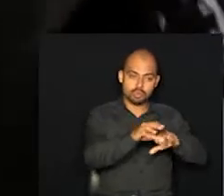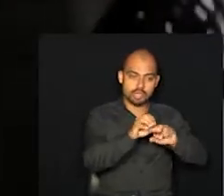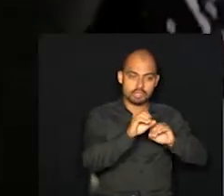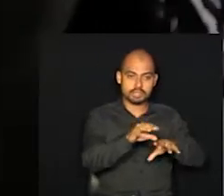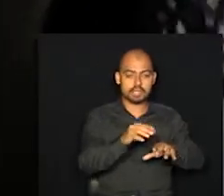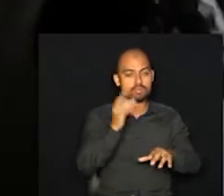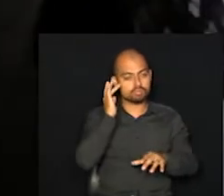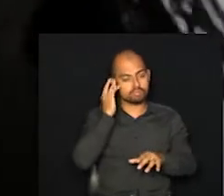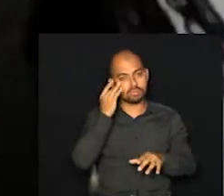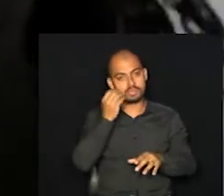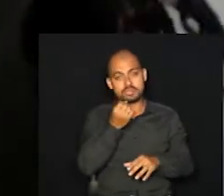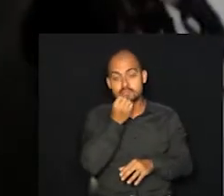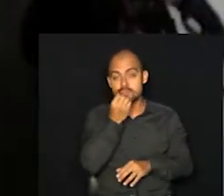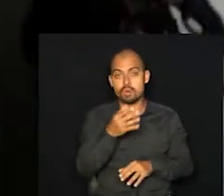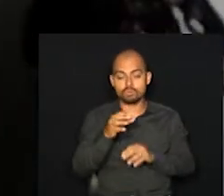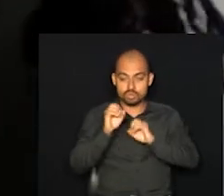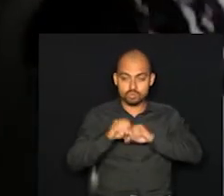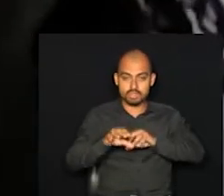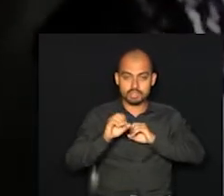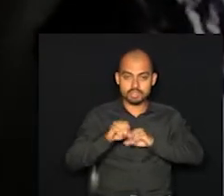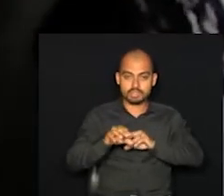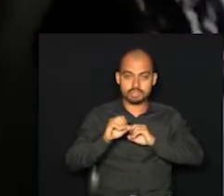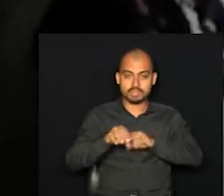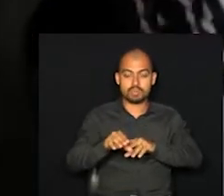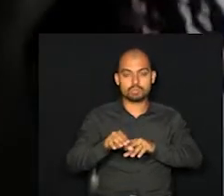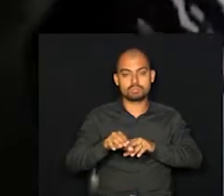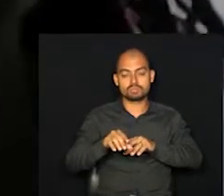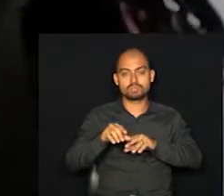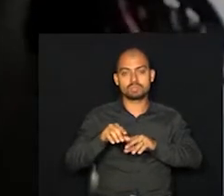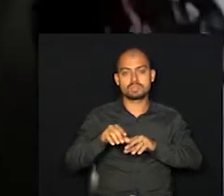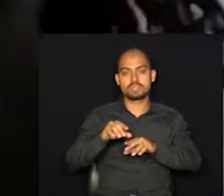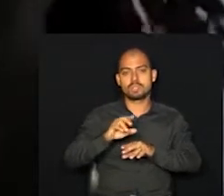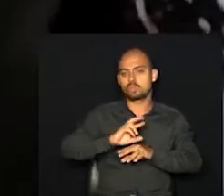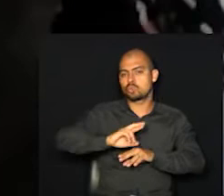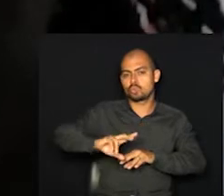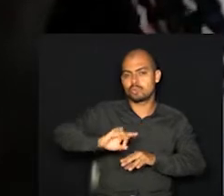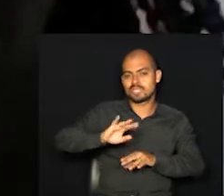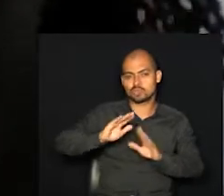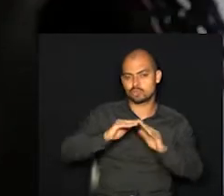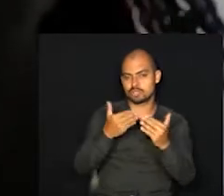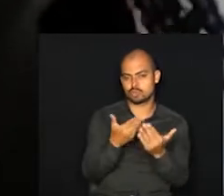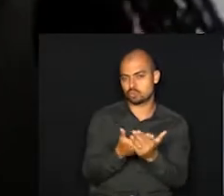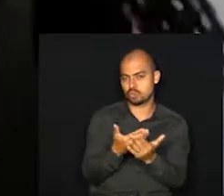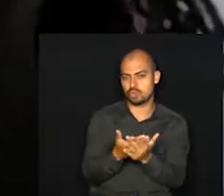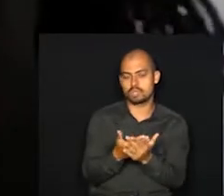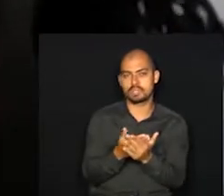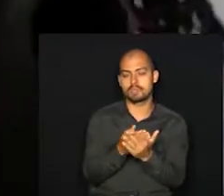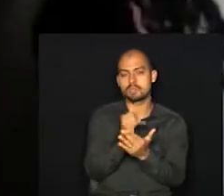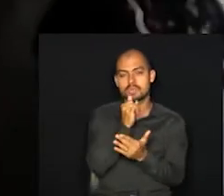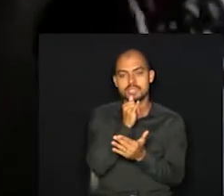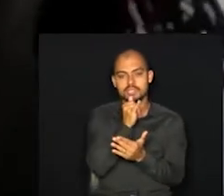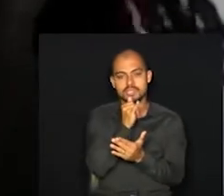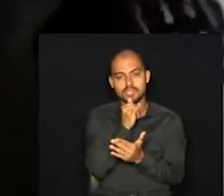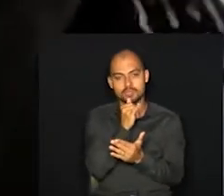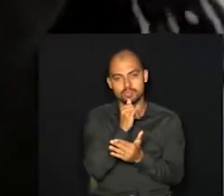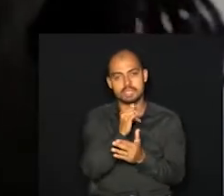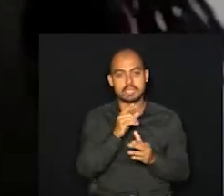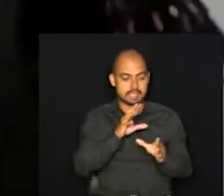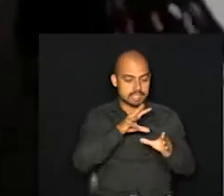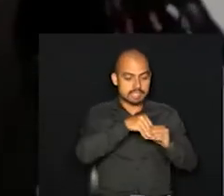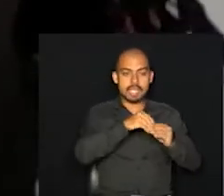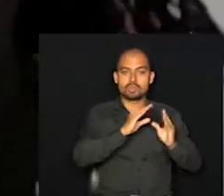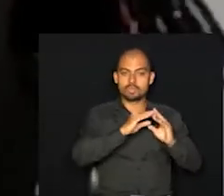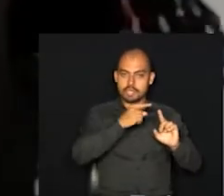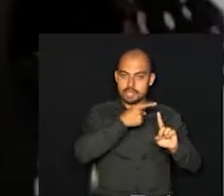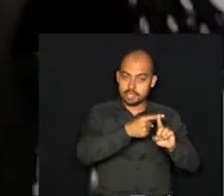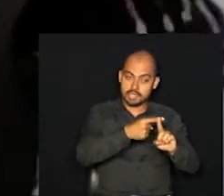sempre pela educação. E a educação, quando eu falo, eu não estou falando só da escola. A educação, ela está dentro das igrejas, ela está